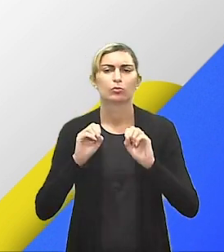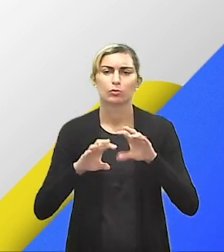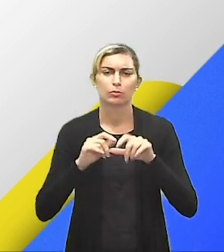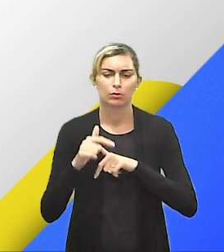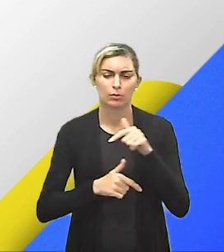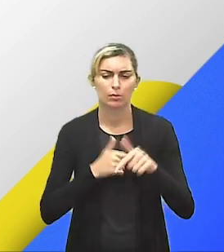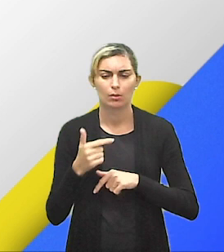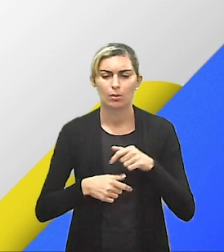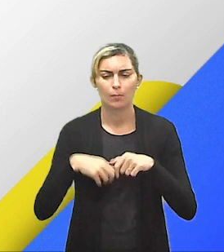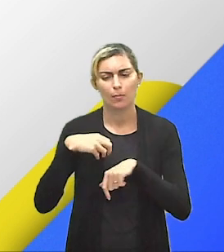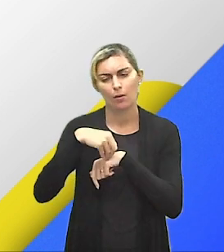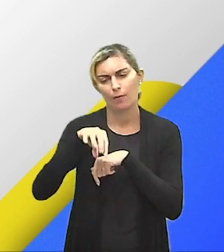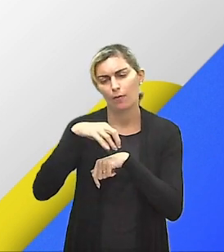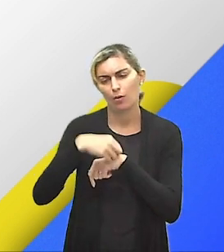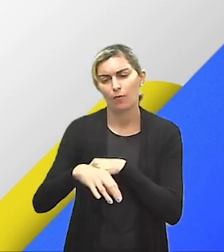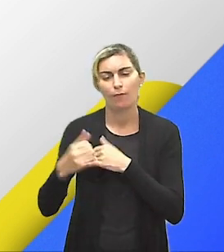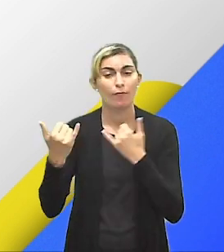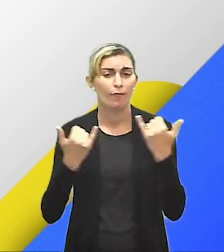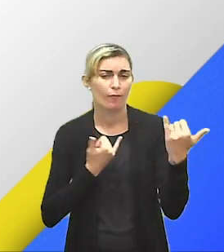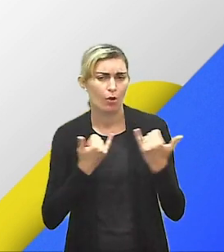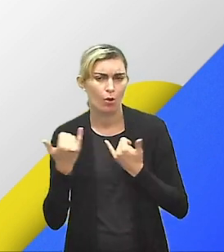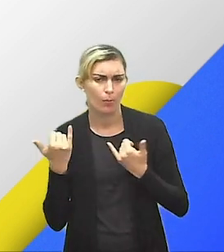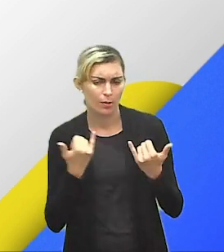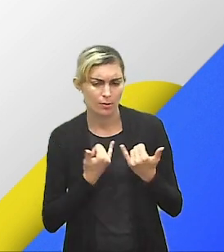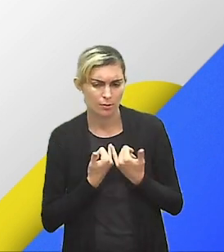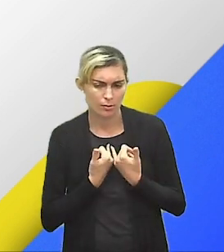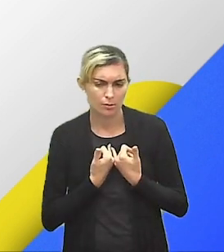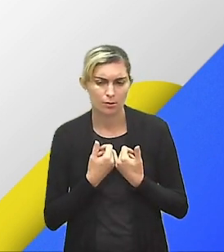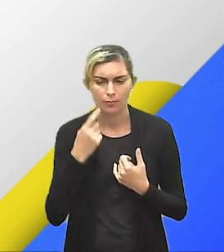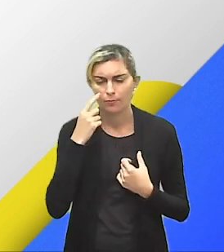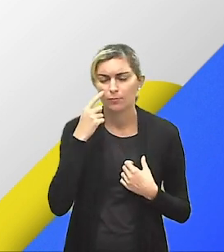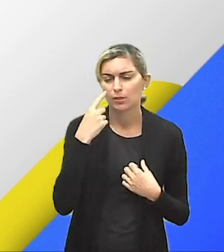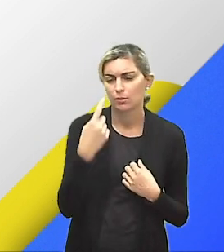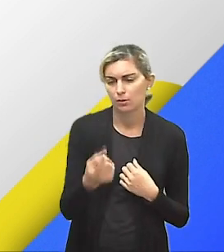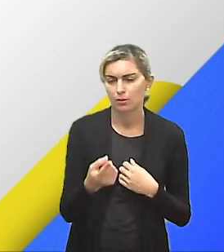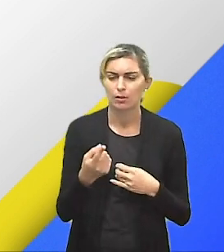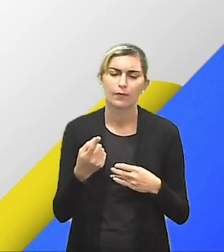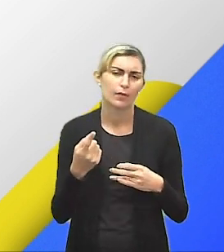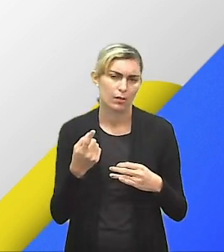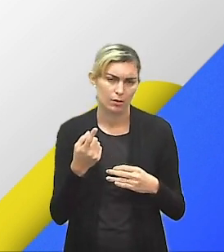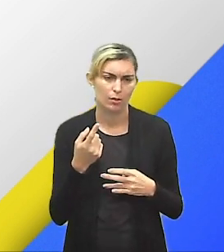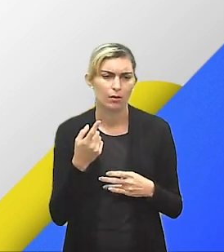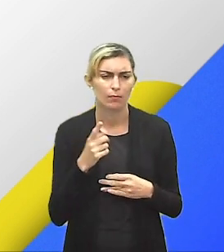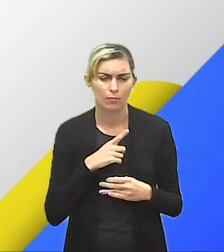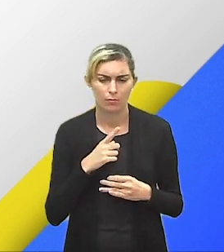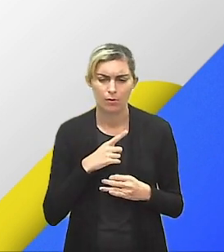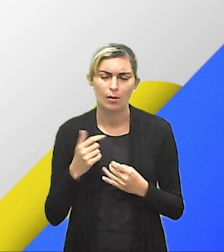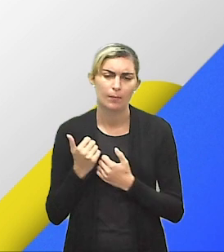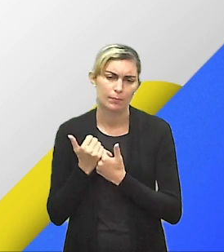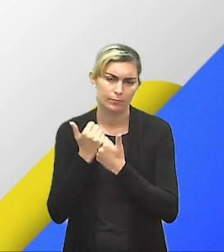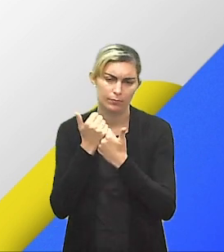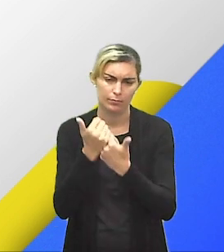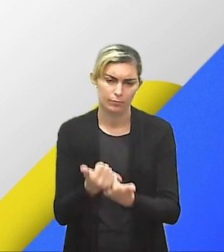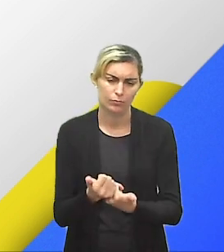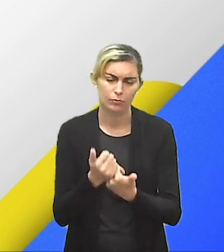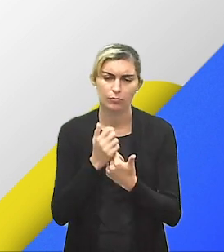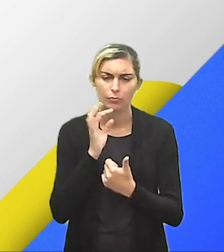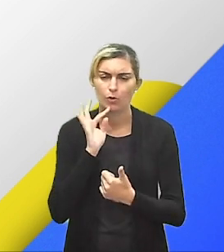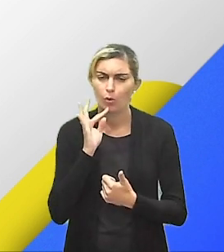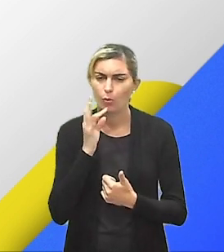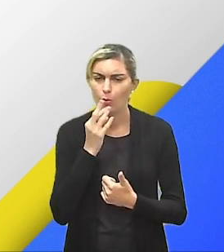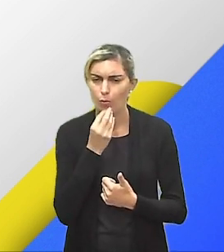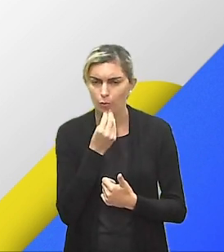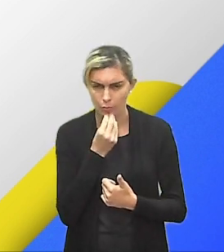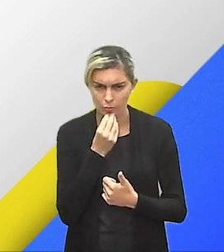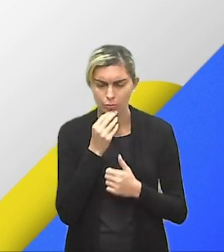se transformar em informação. Quando você olha mais um pouco ao lado, você vê a representatividade do conhecimento, que